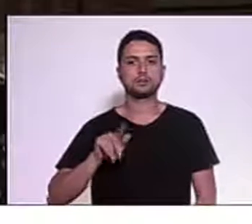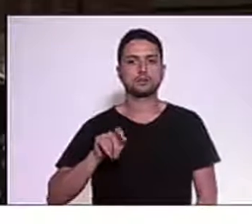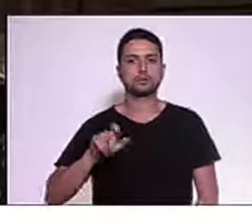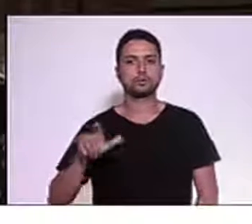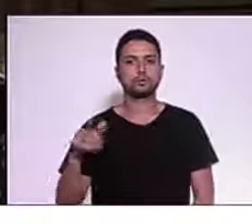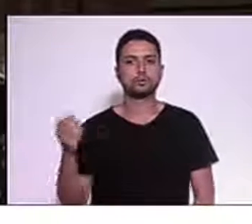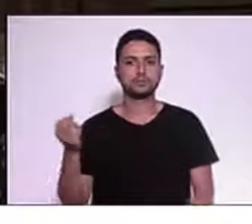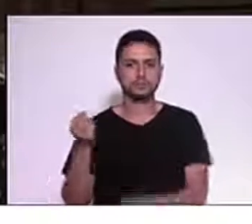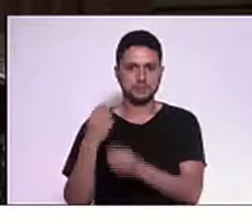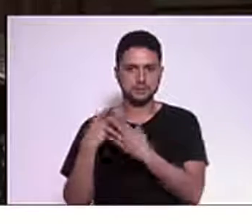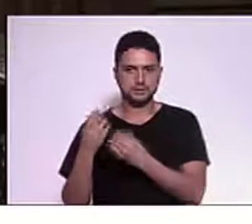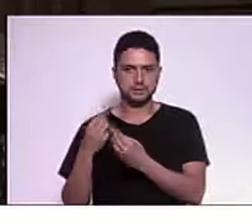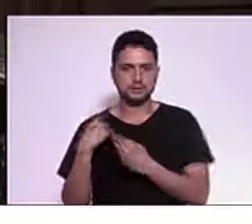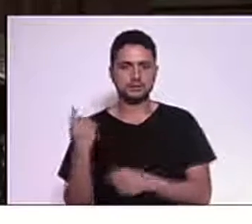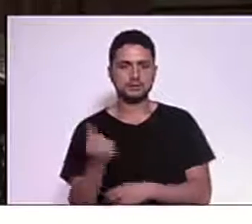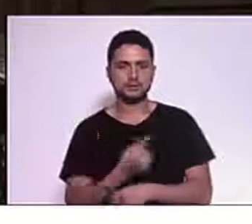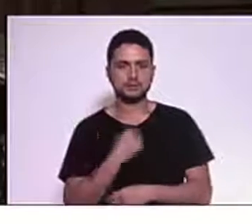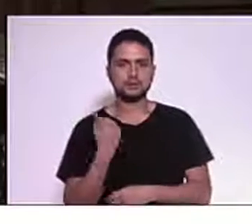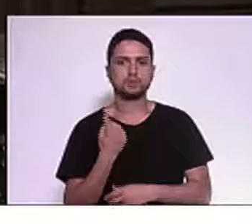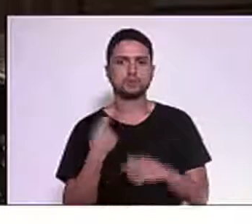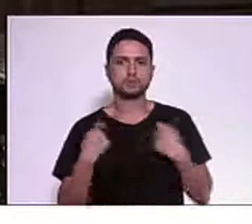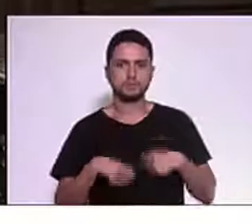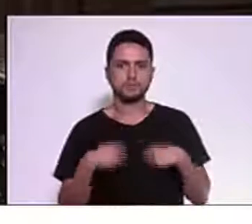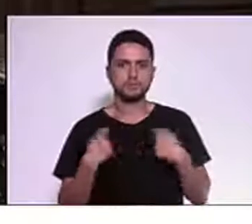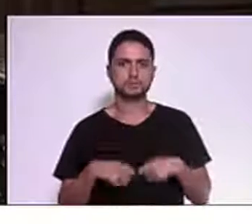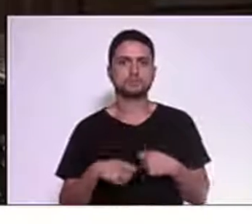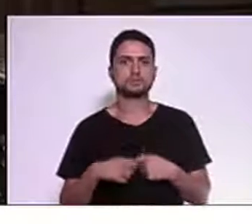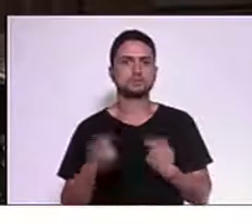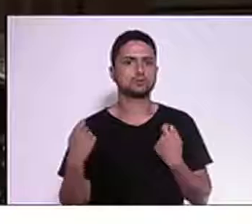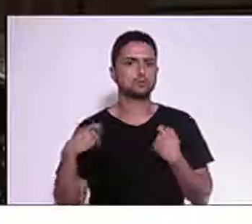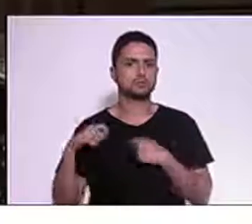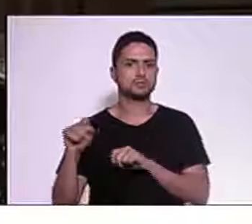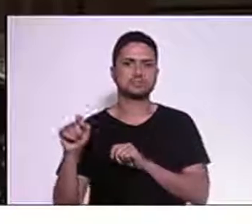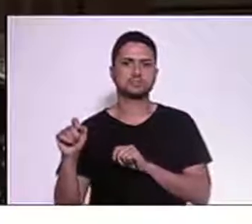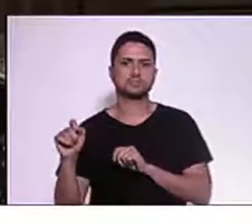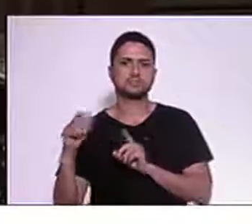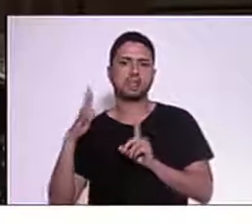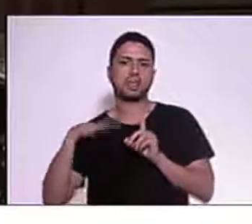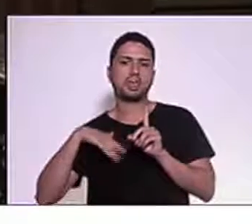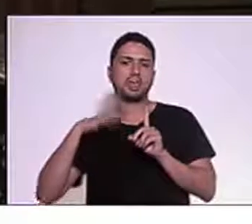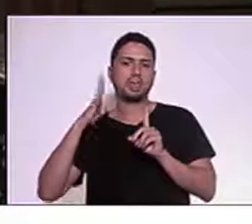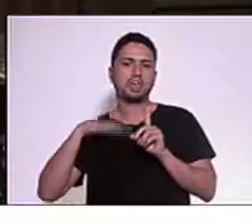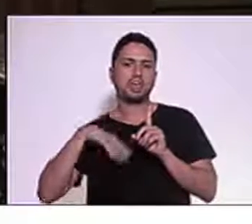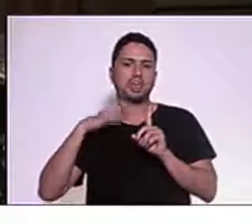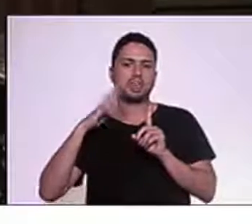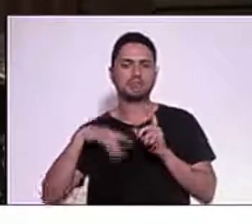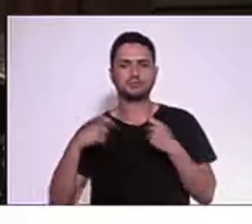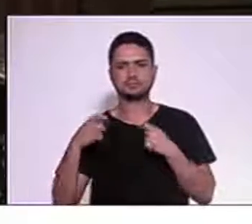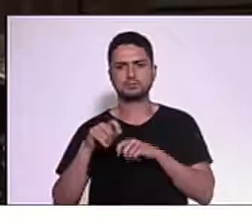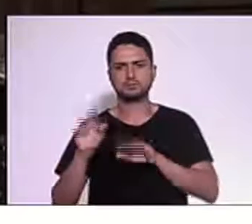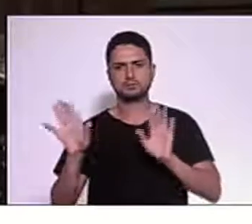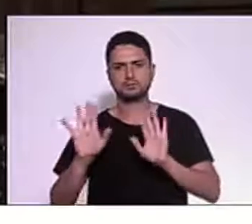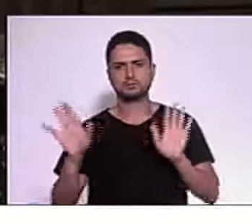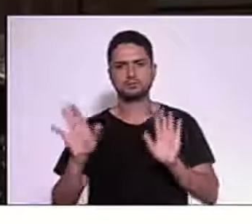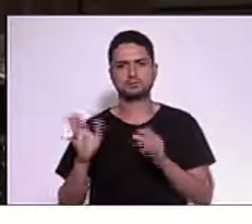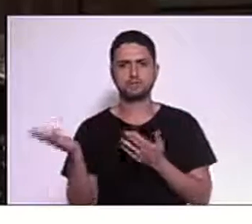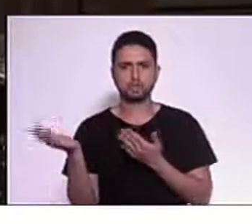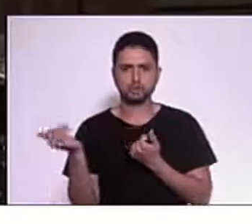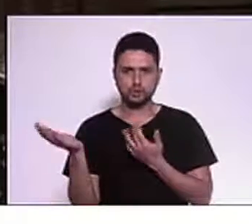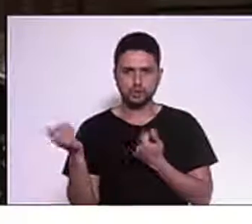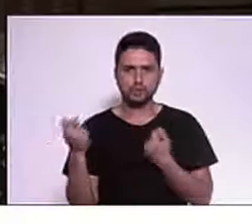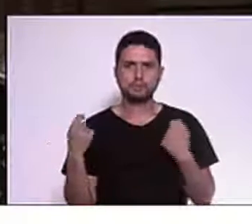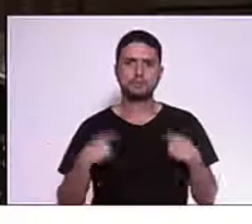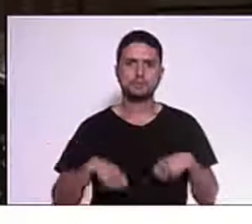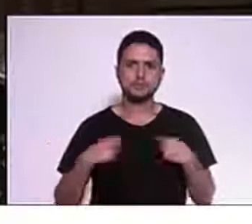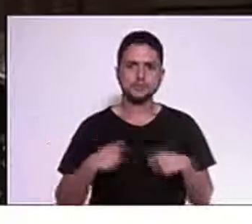ensina aquilo que precisamos. Não precisamos de bajulação. O que os nossos jovens